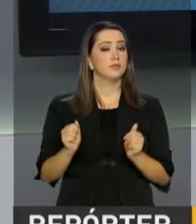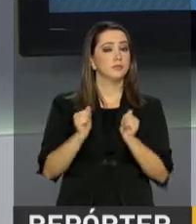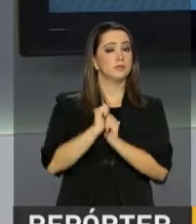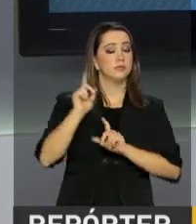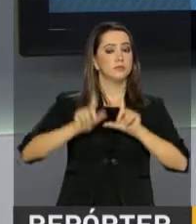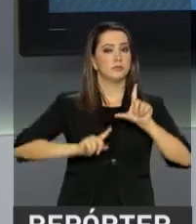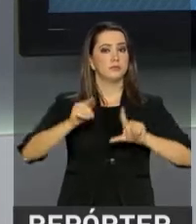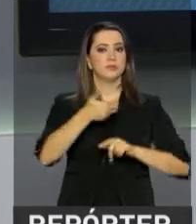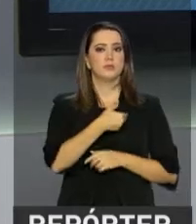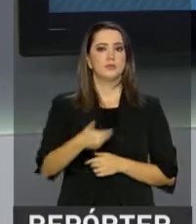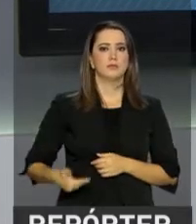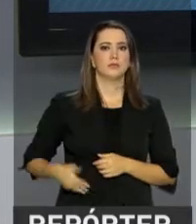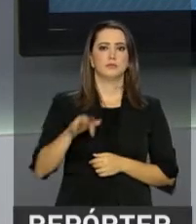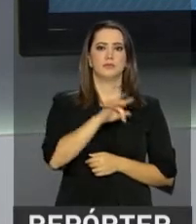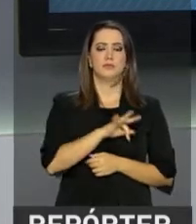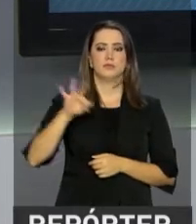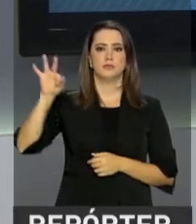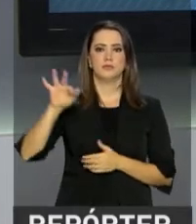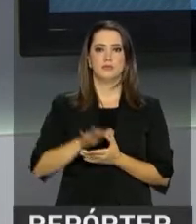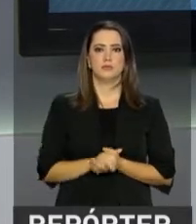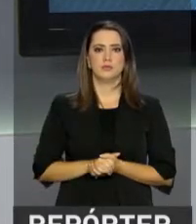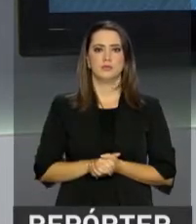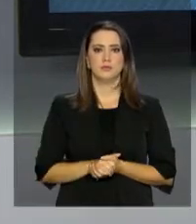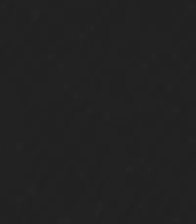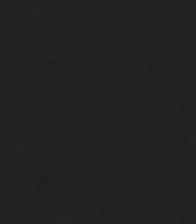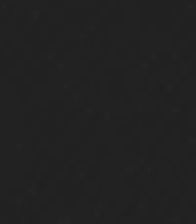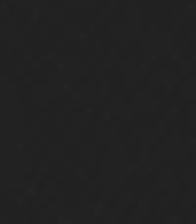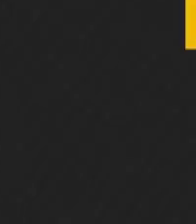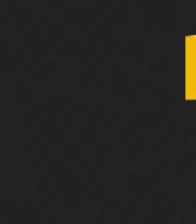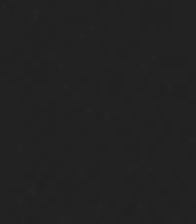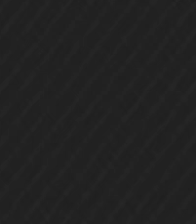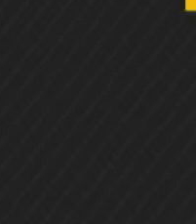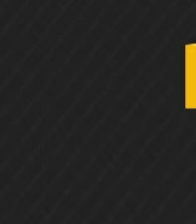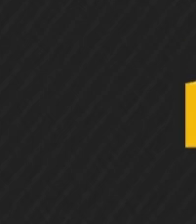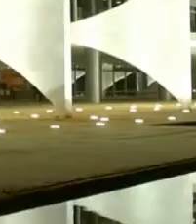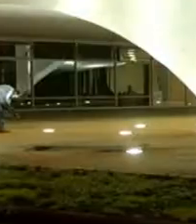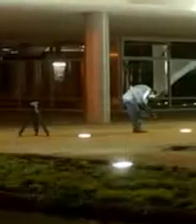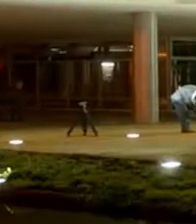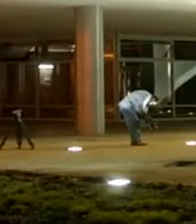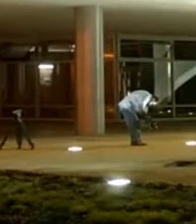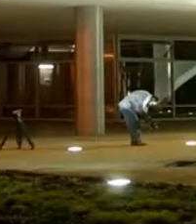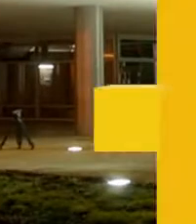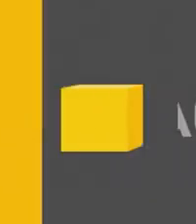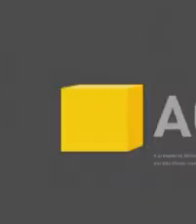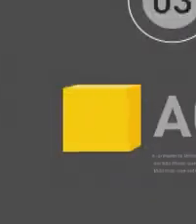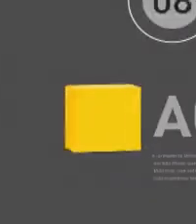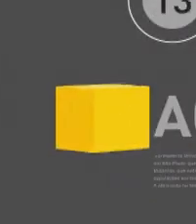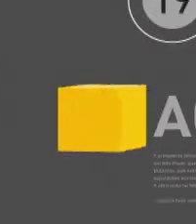Continue com a gente na NBR, a TV do Governo Federal.